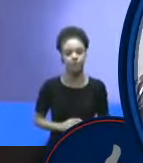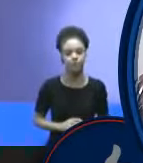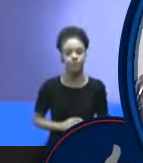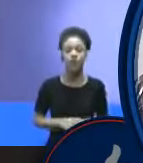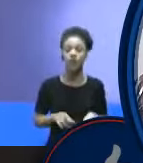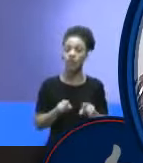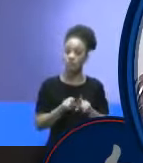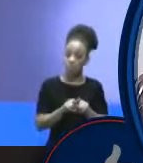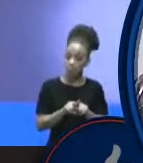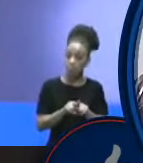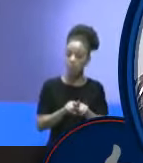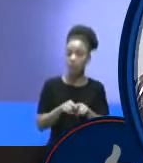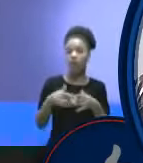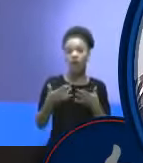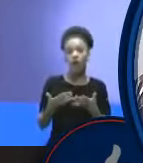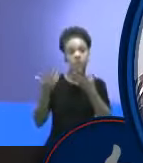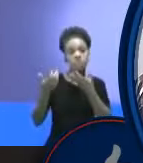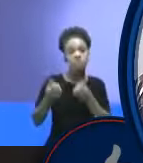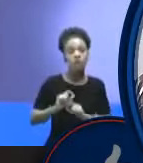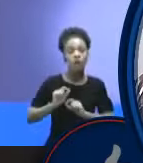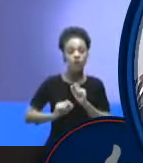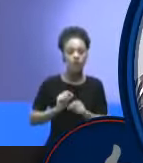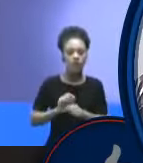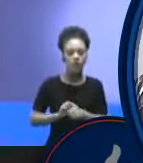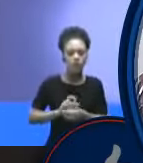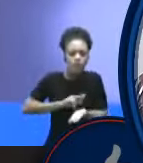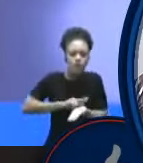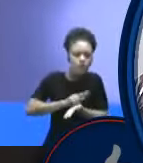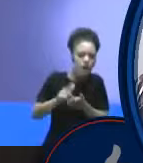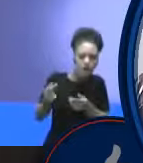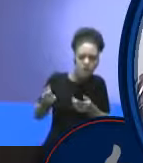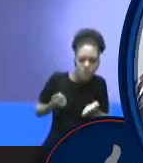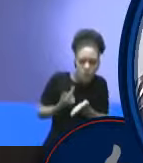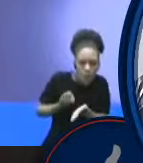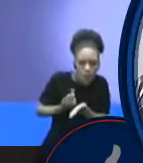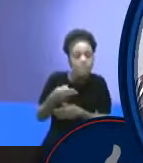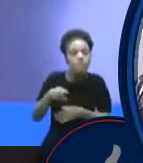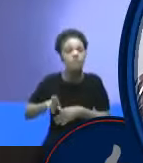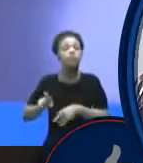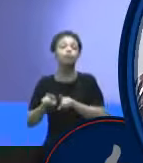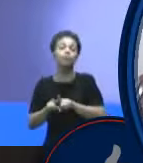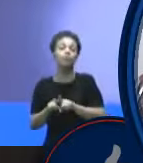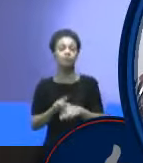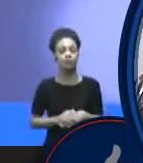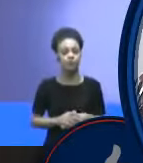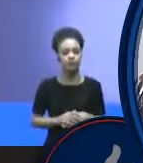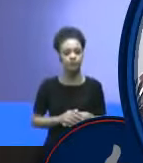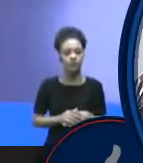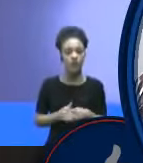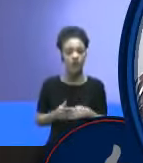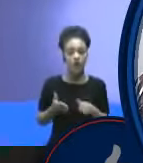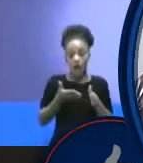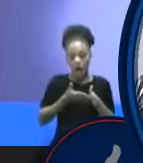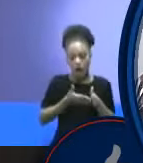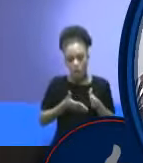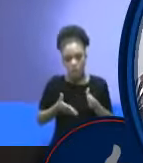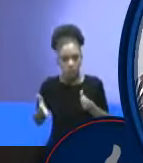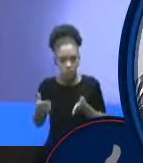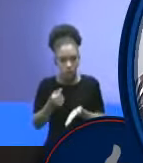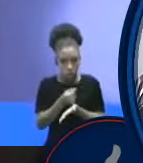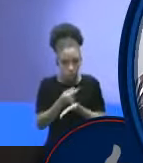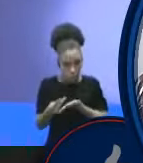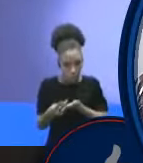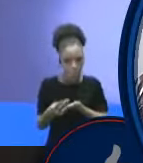Nós passamos, então, a ser considerados em inúmeras ocasiões de compra e de uso também. A frequência de compra no